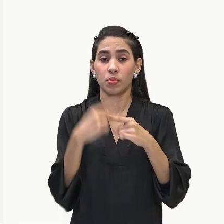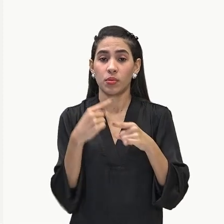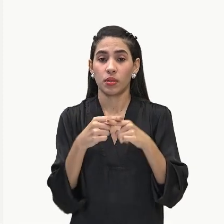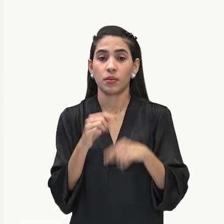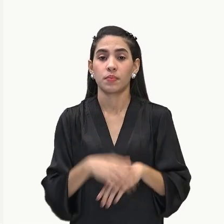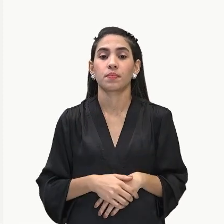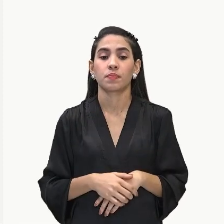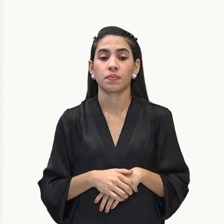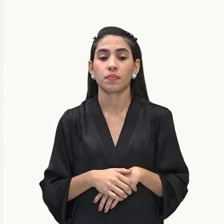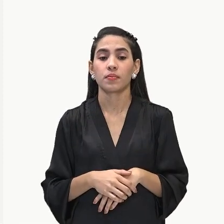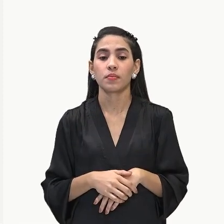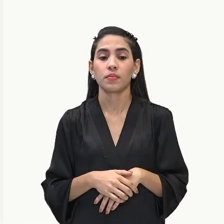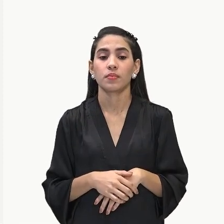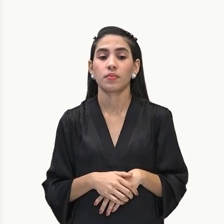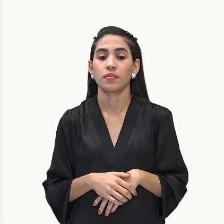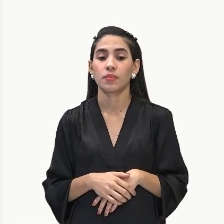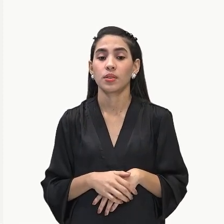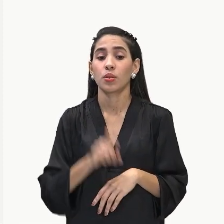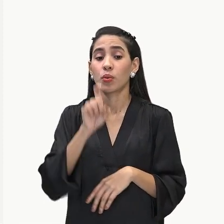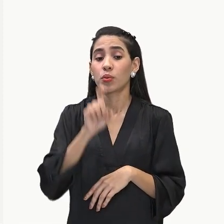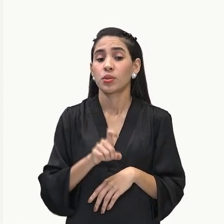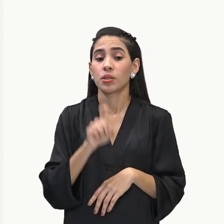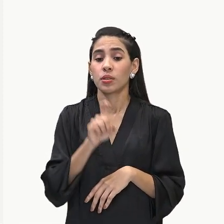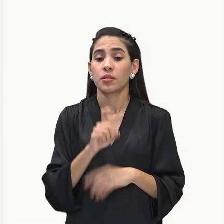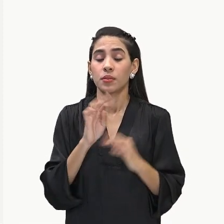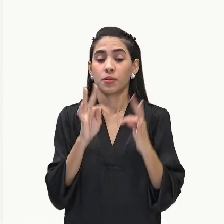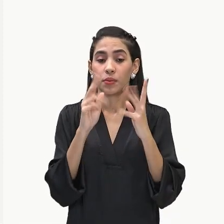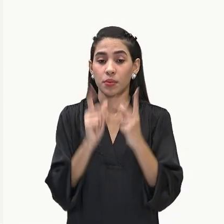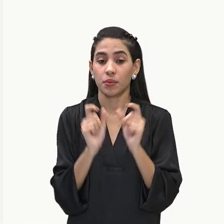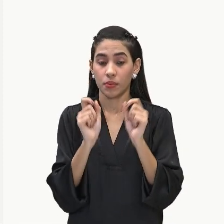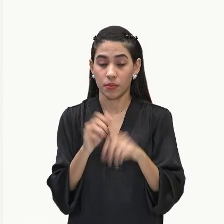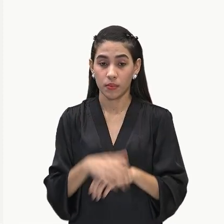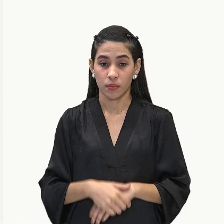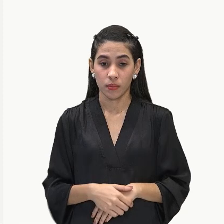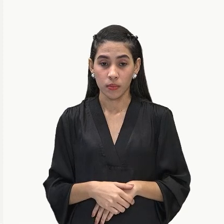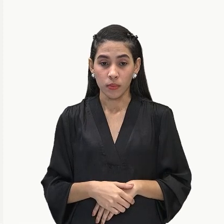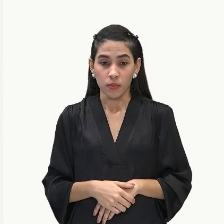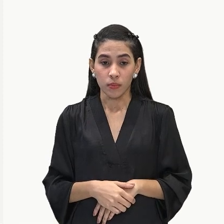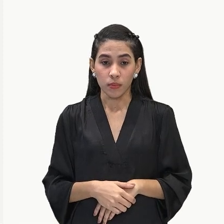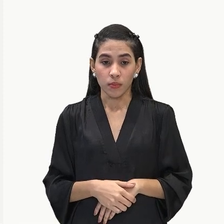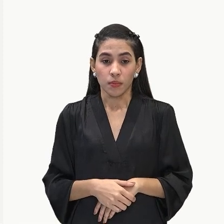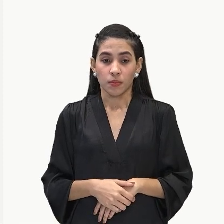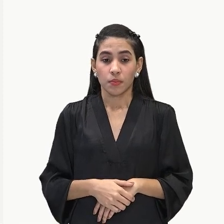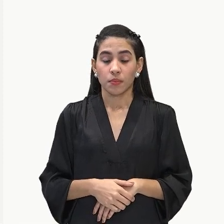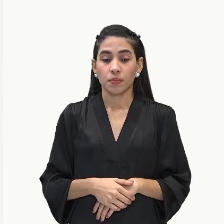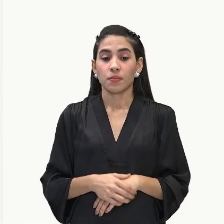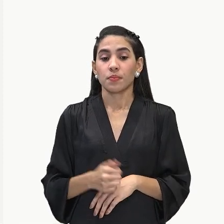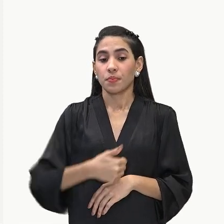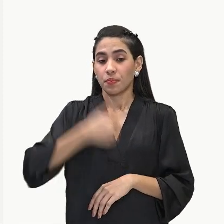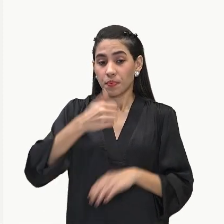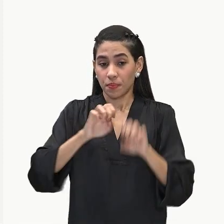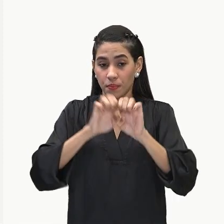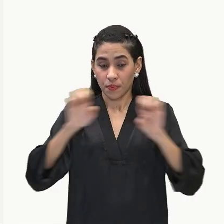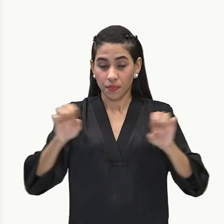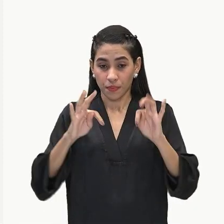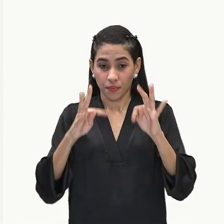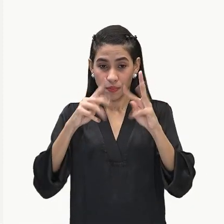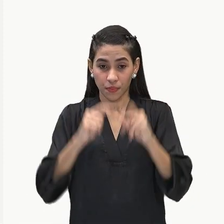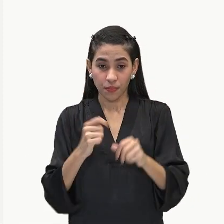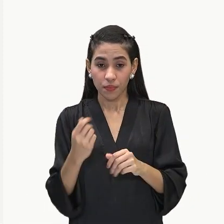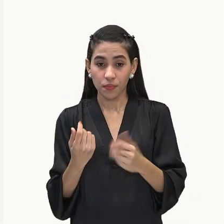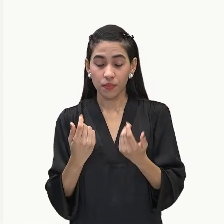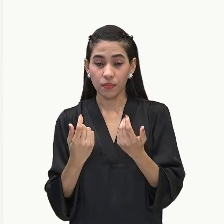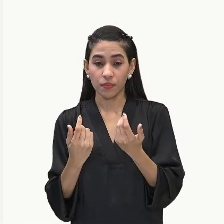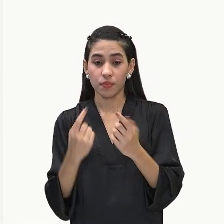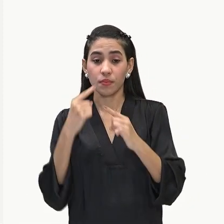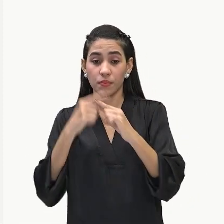esse x aqui está dizendo para todos nós, tá? Que esta primeira equação vai ser toda multiplicada por menos 2.